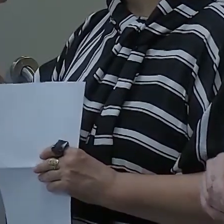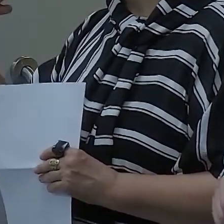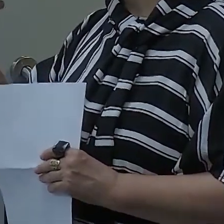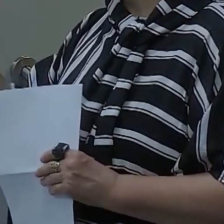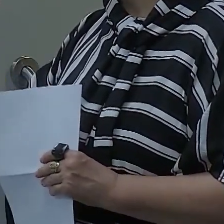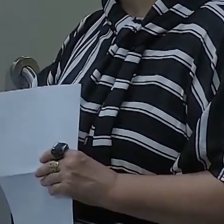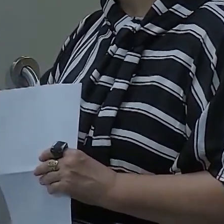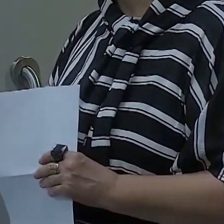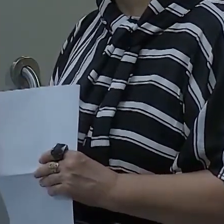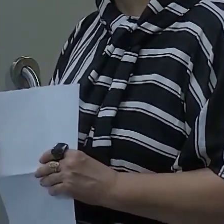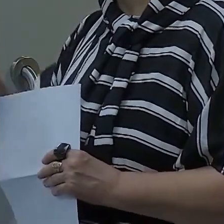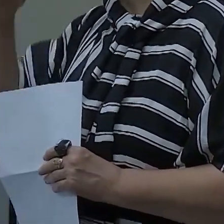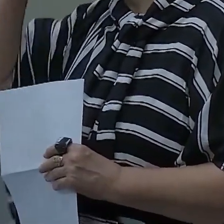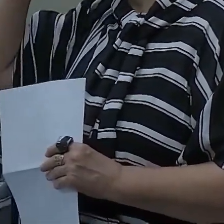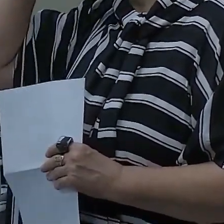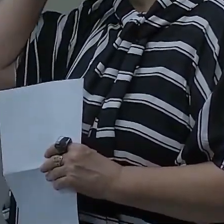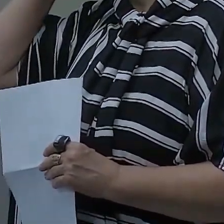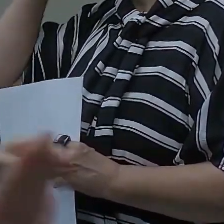Podemos?